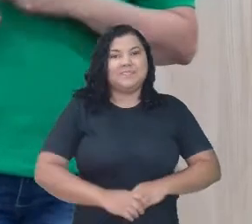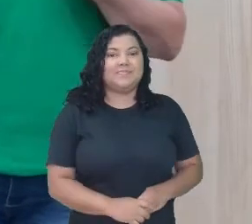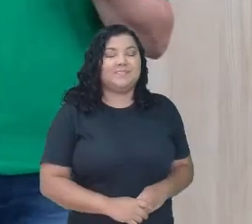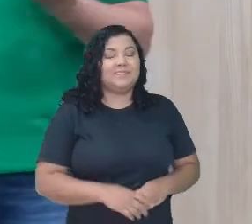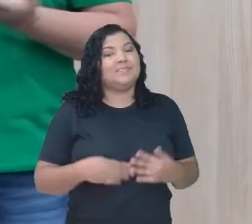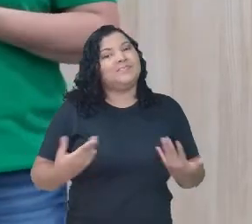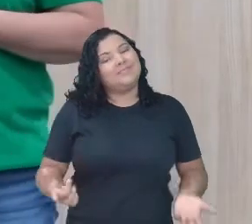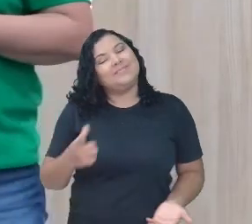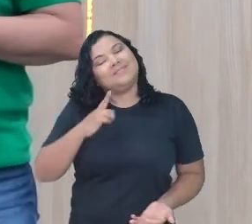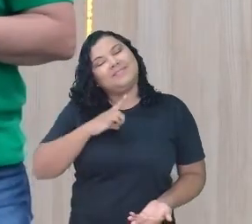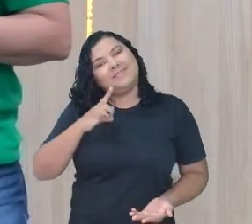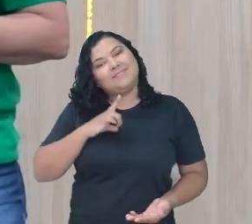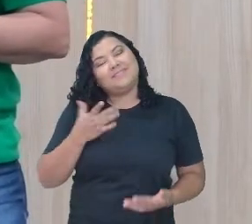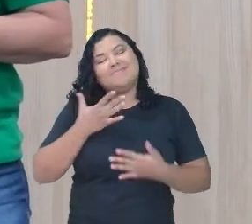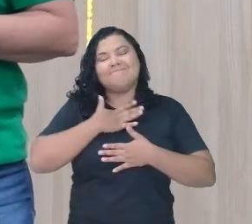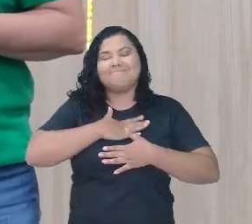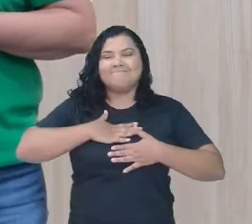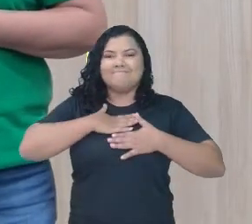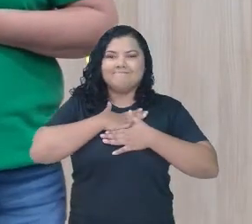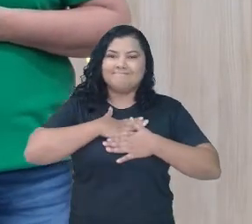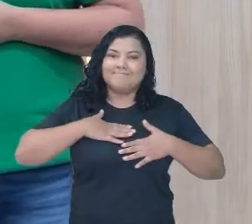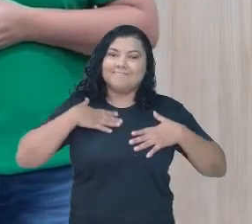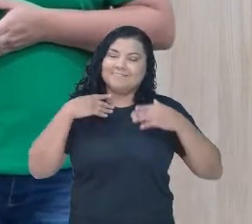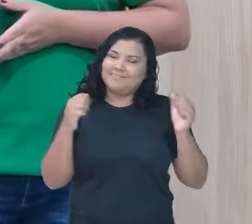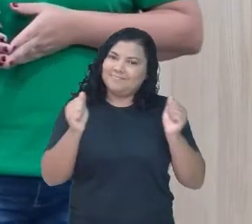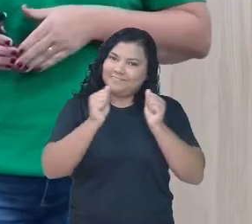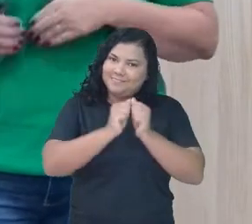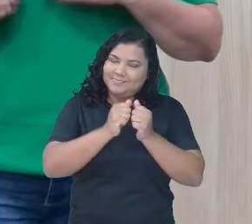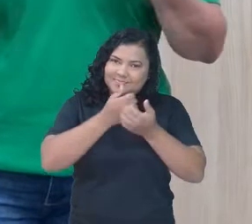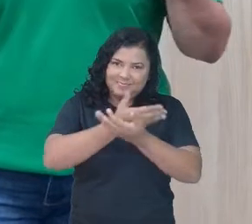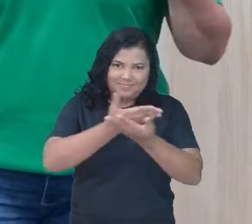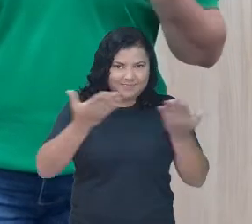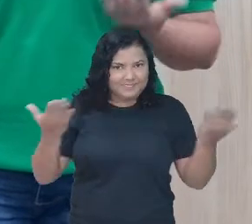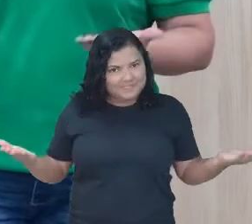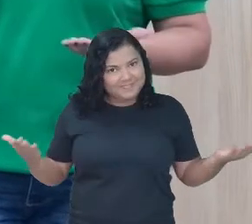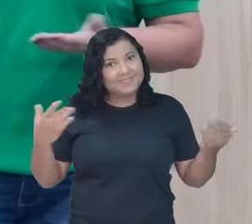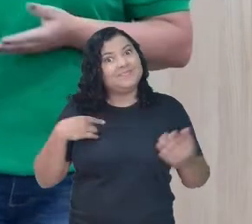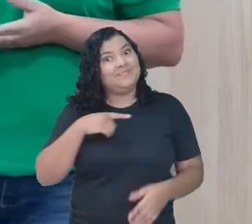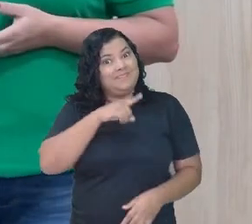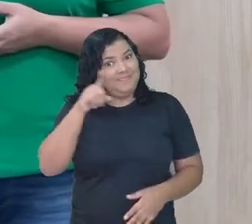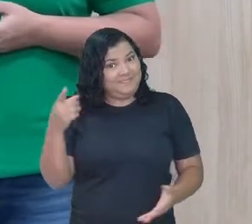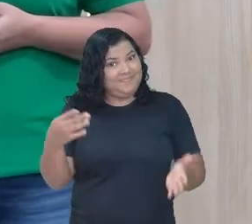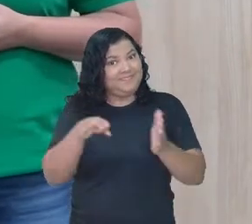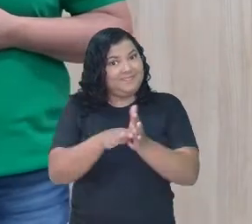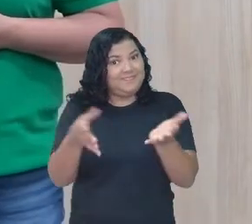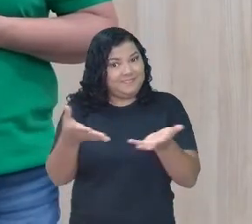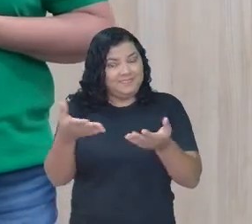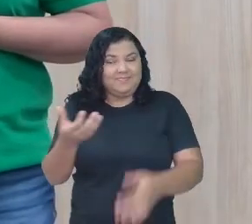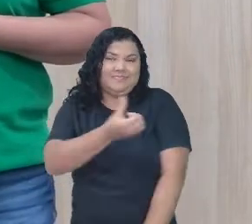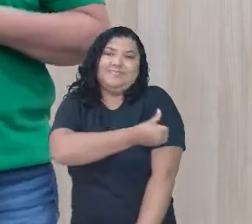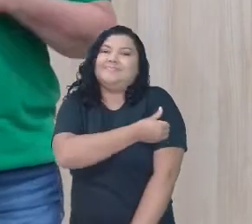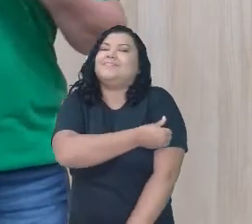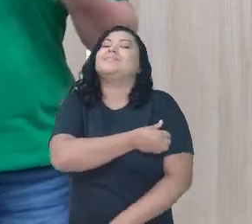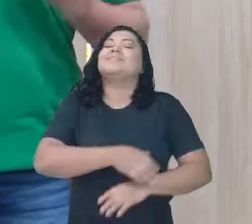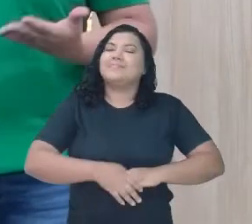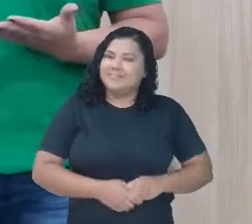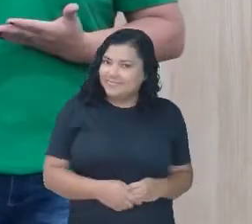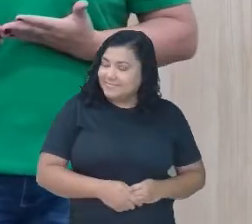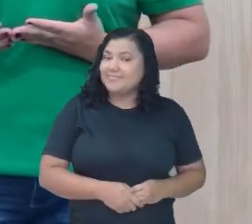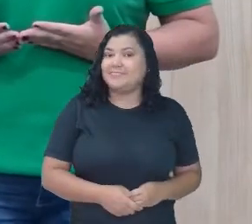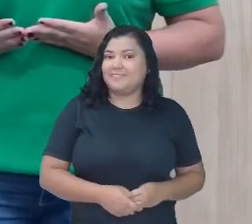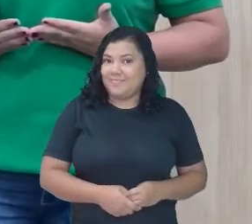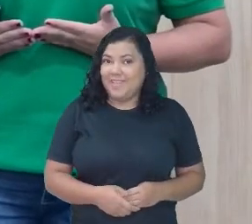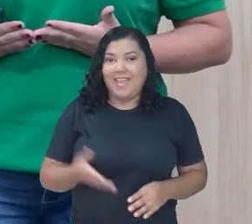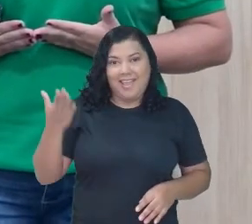e eu tenho o privilégio de estar aqui com vocês que estão chegando no 6º ano, não é? Vieram